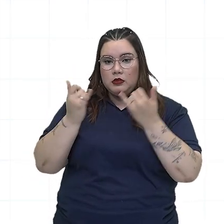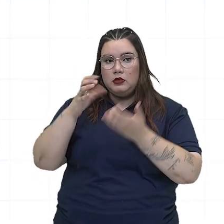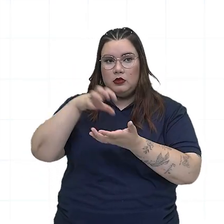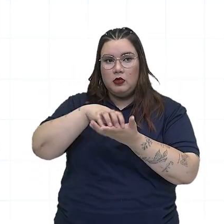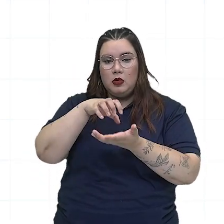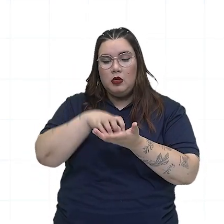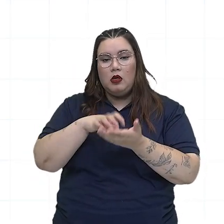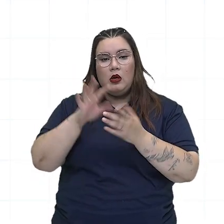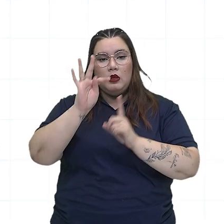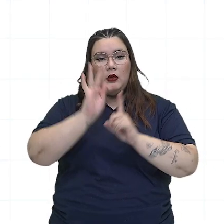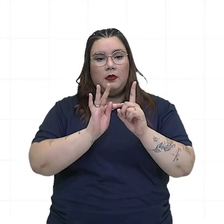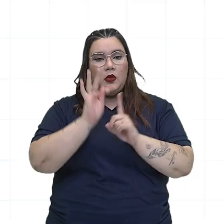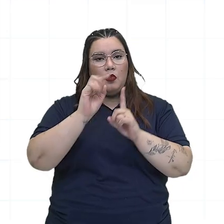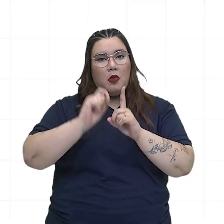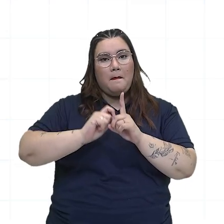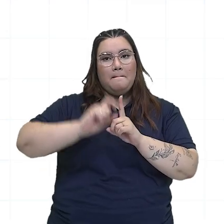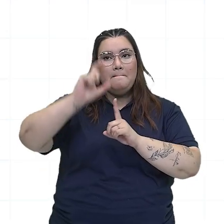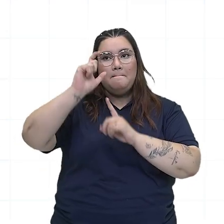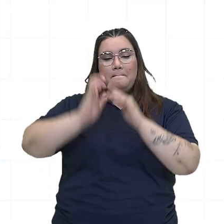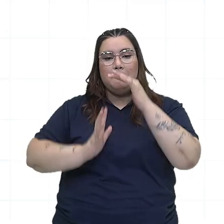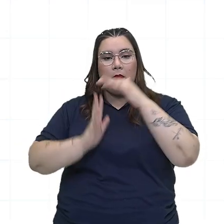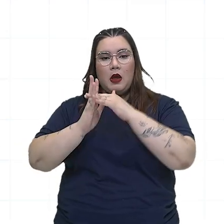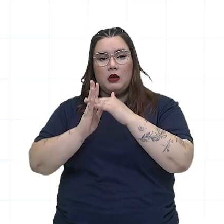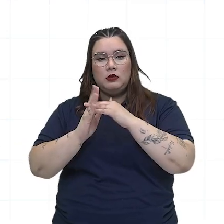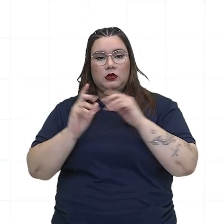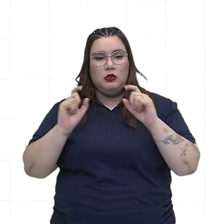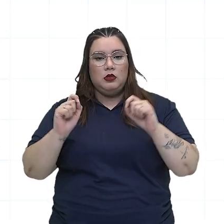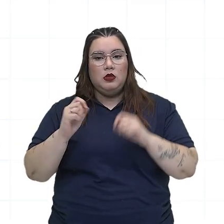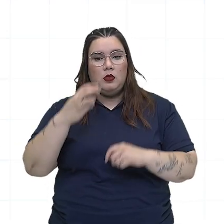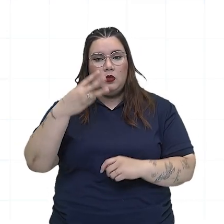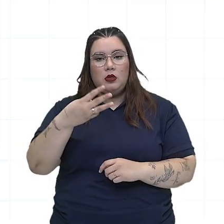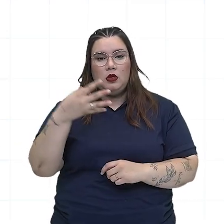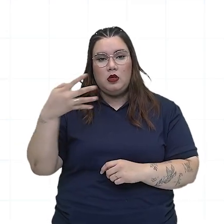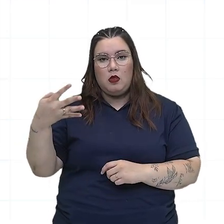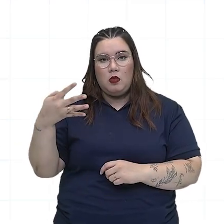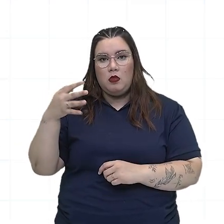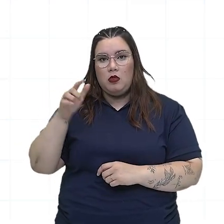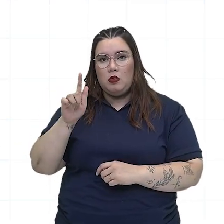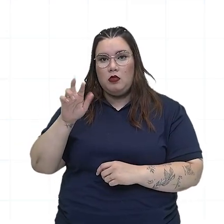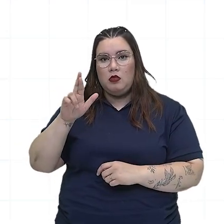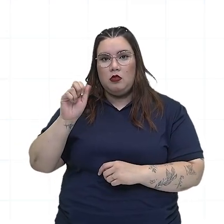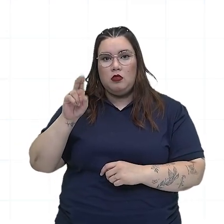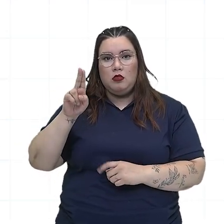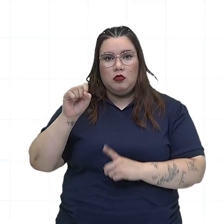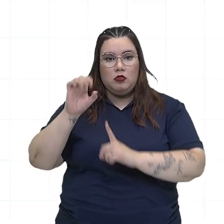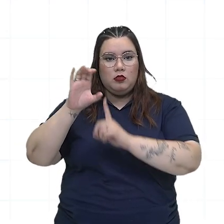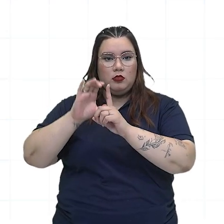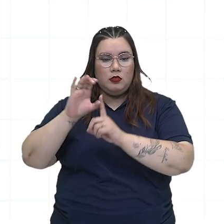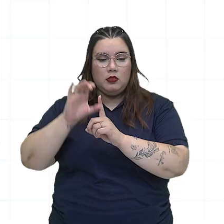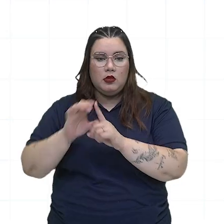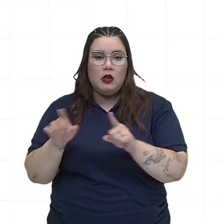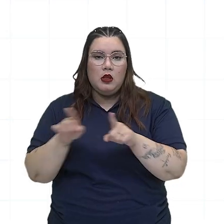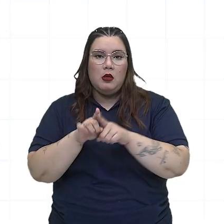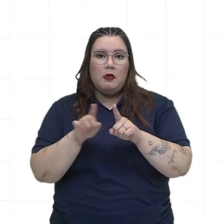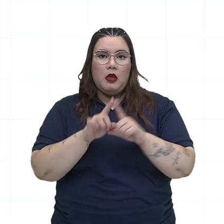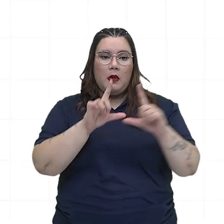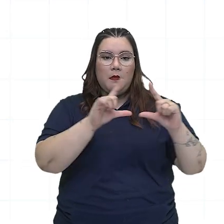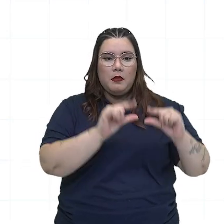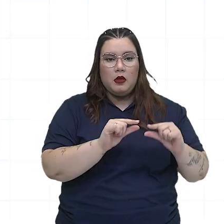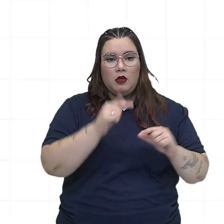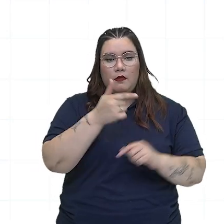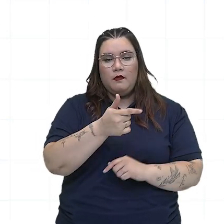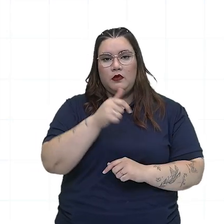do IMET, as temperaturas máximas elas estão em torno de 34 graus Celsius e